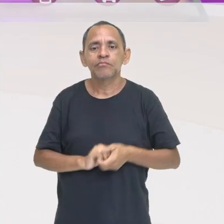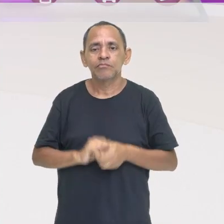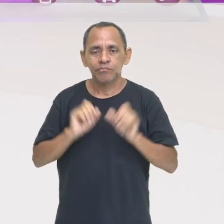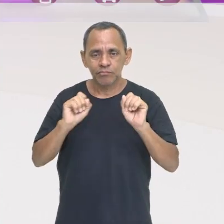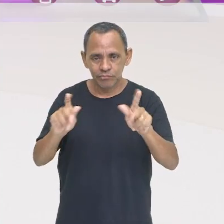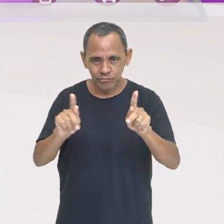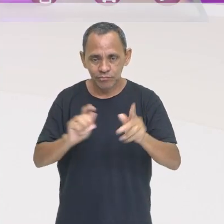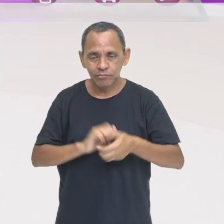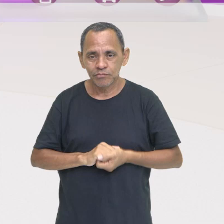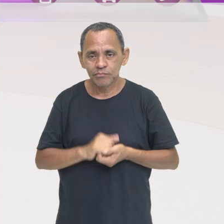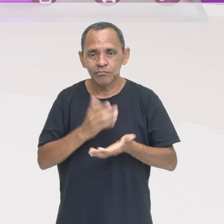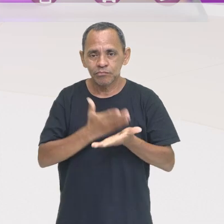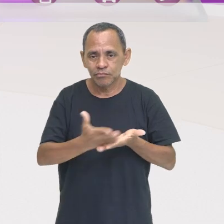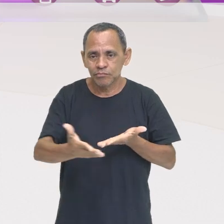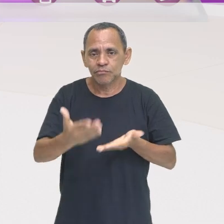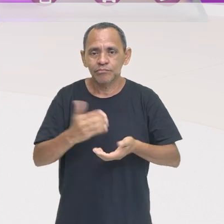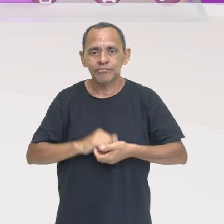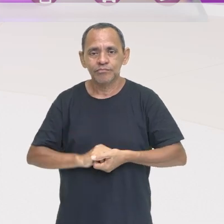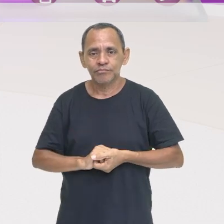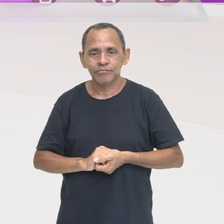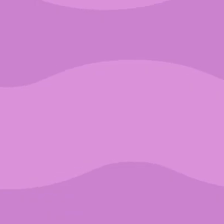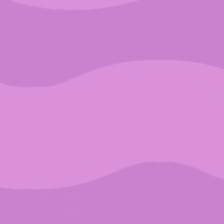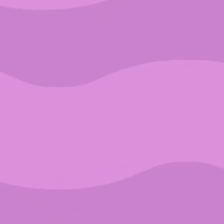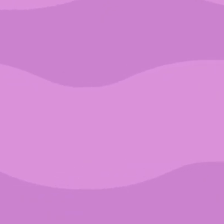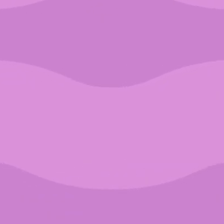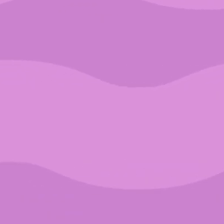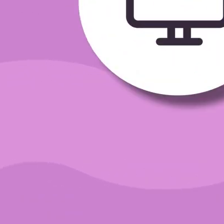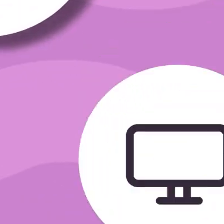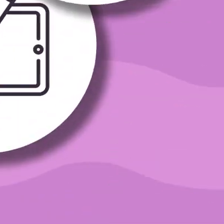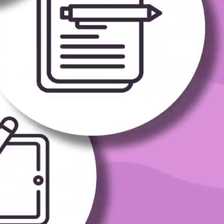o que vamos estudar, então vamos à aula.